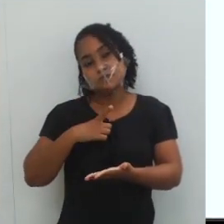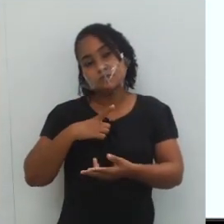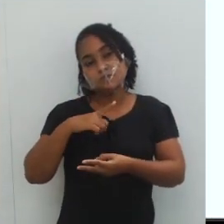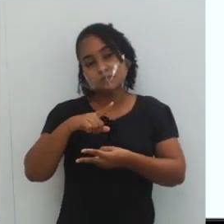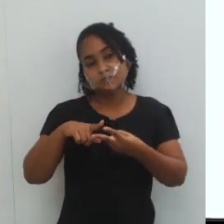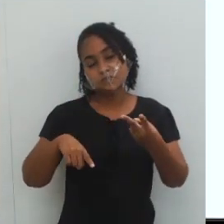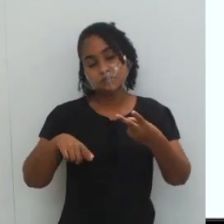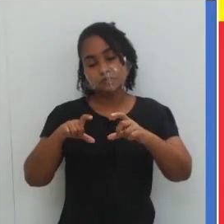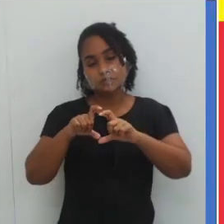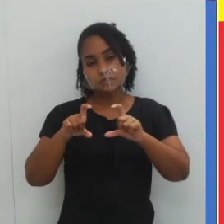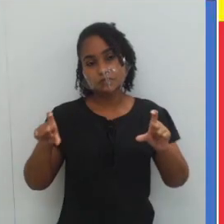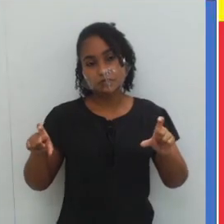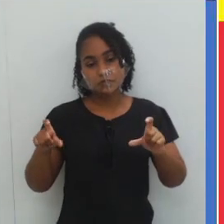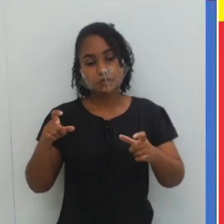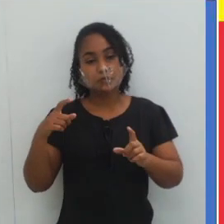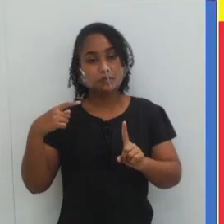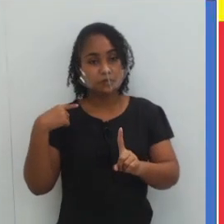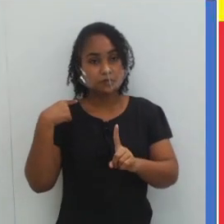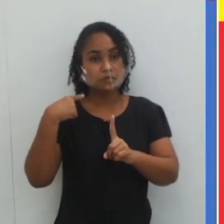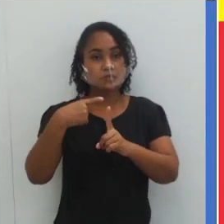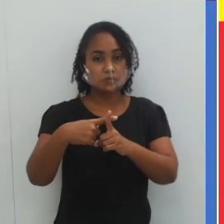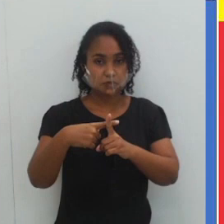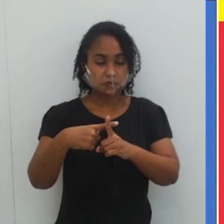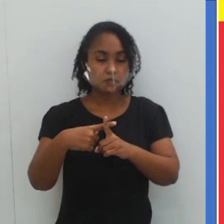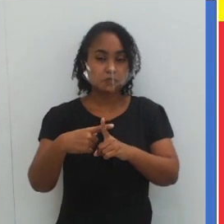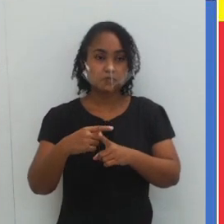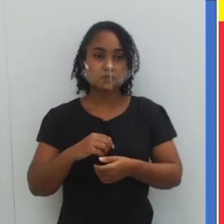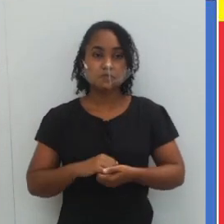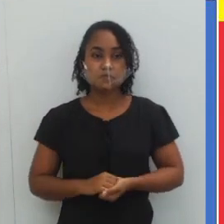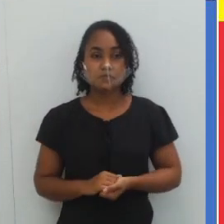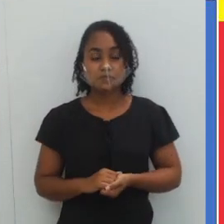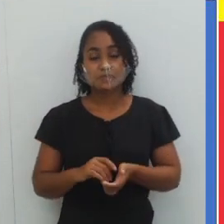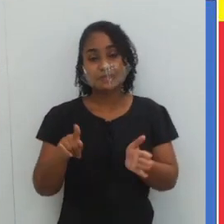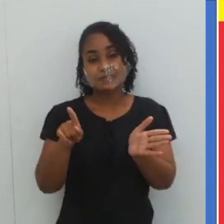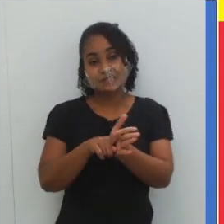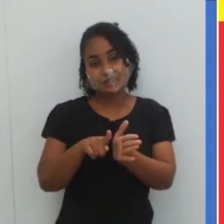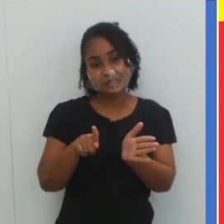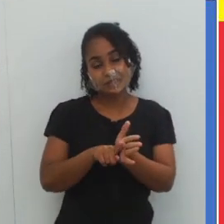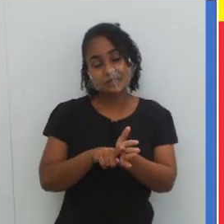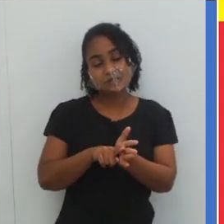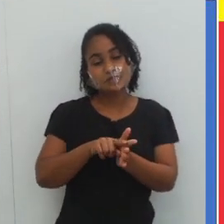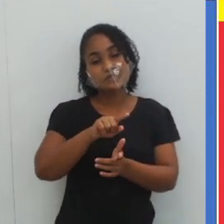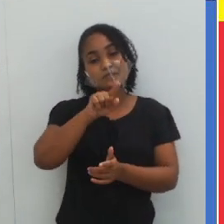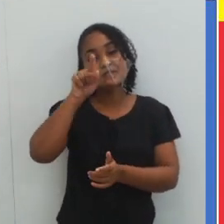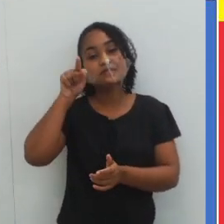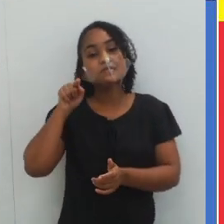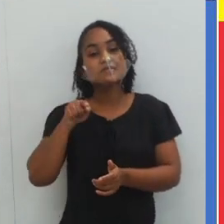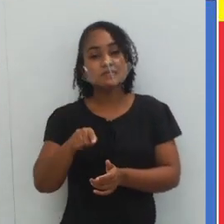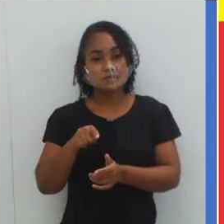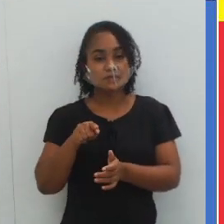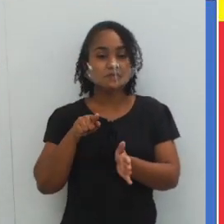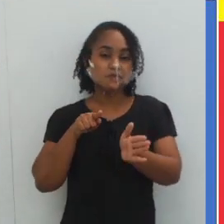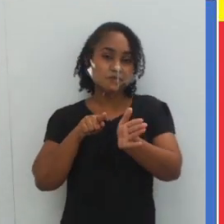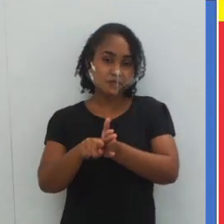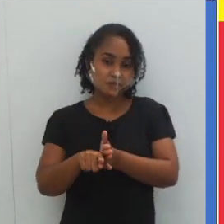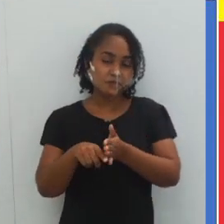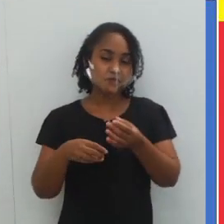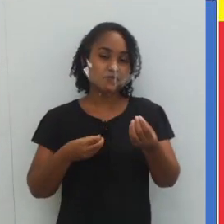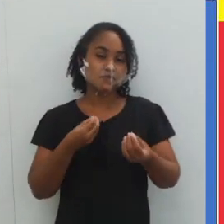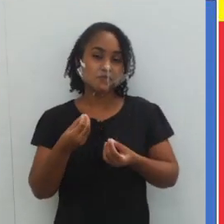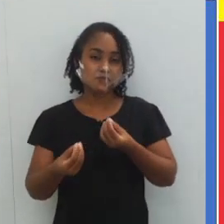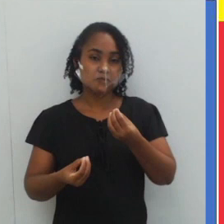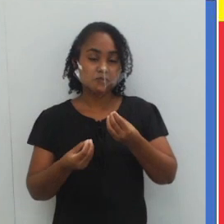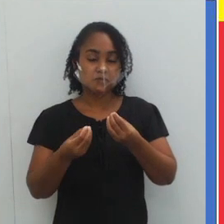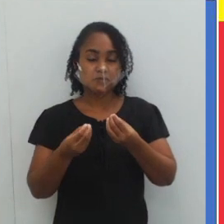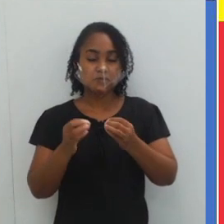as sentenças. Affirmative, tem o positivo aí do lado, negative e interrogative. Para a